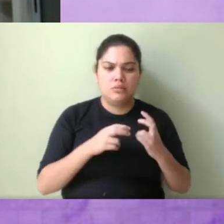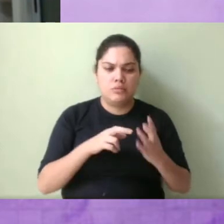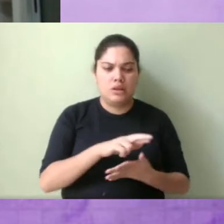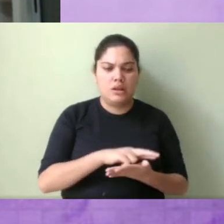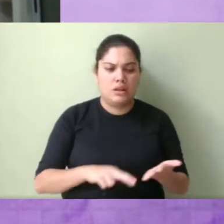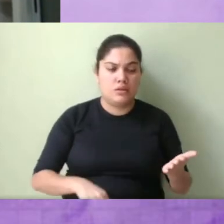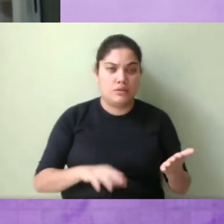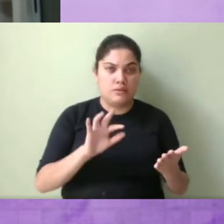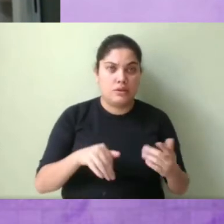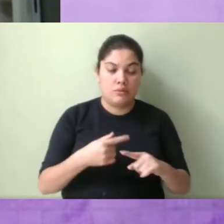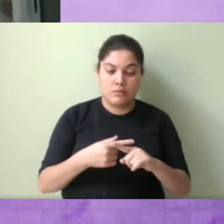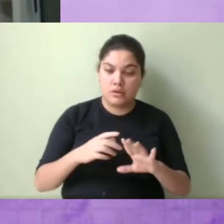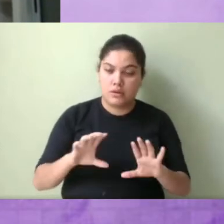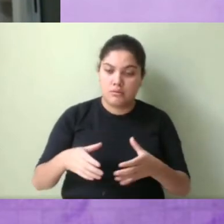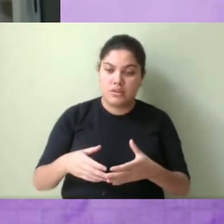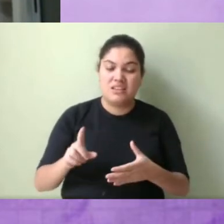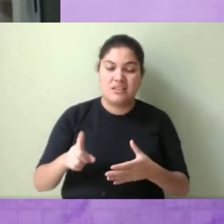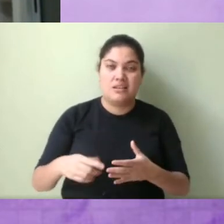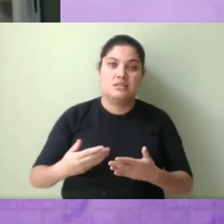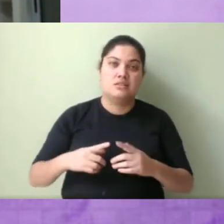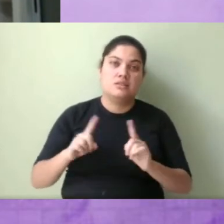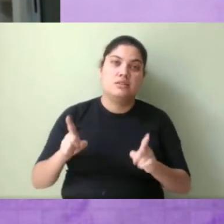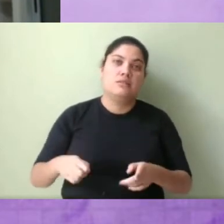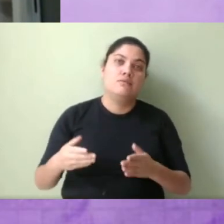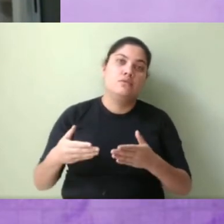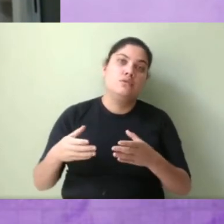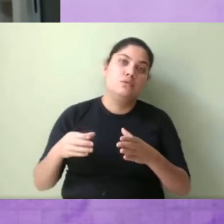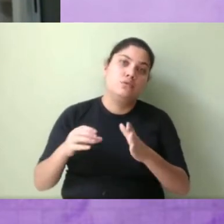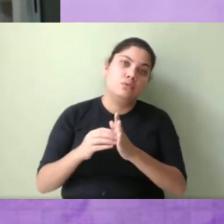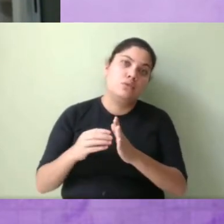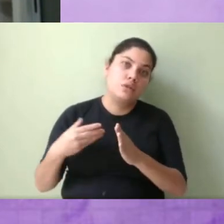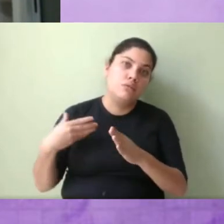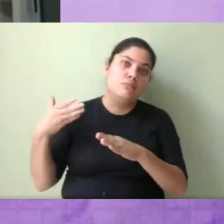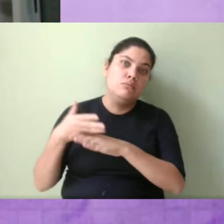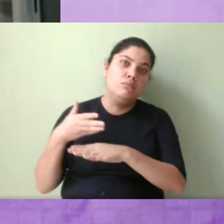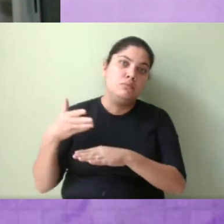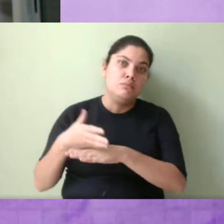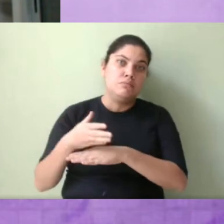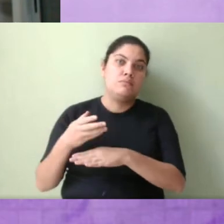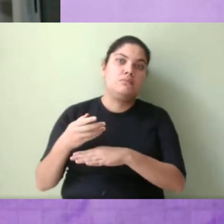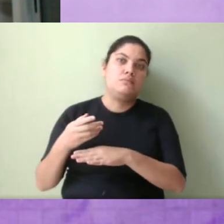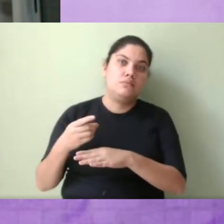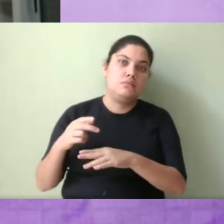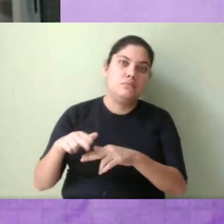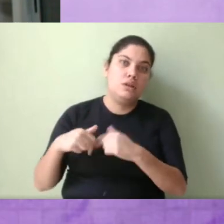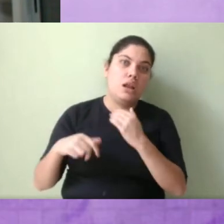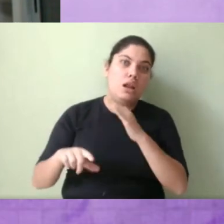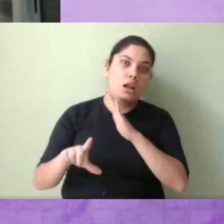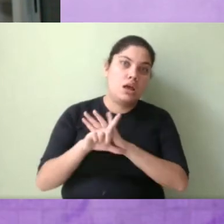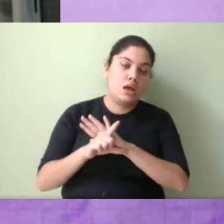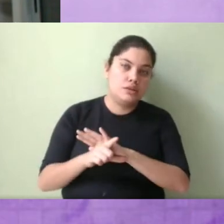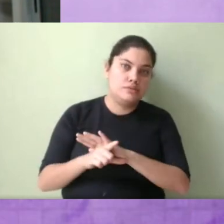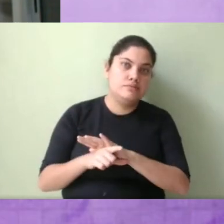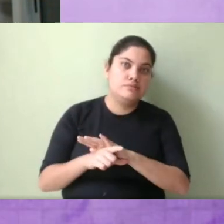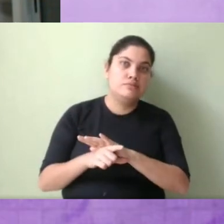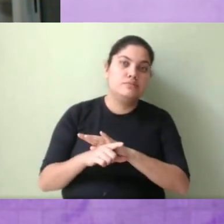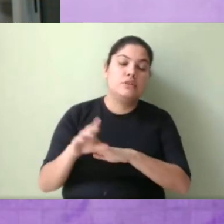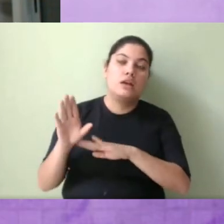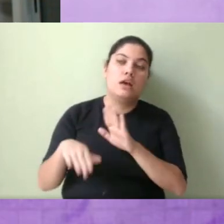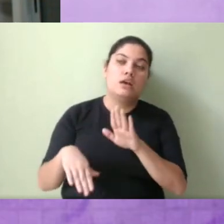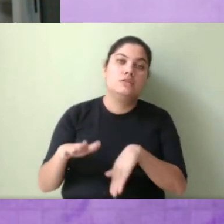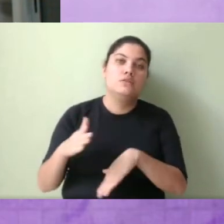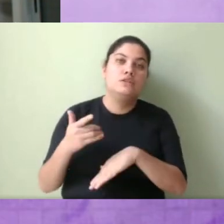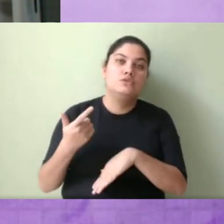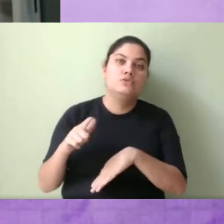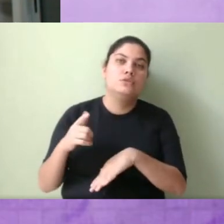relação a possível assédio sexual, né? Então, o que eu tenho visto nos relatórios finais das comissões, porque as